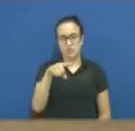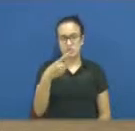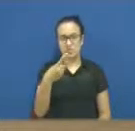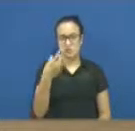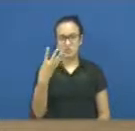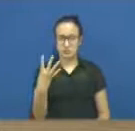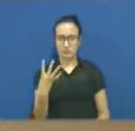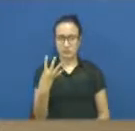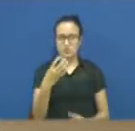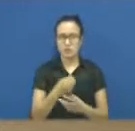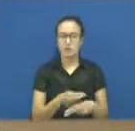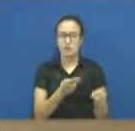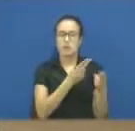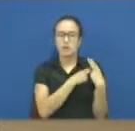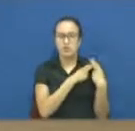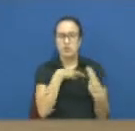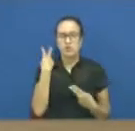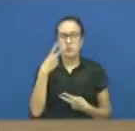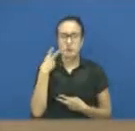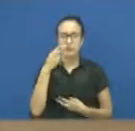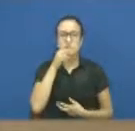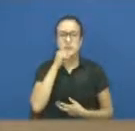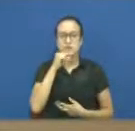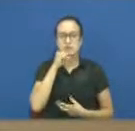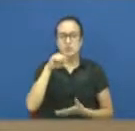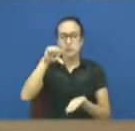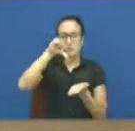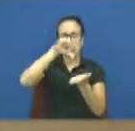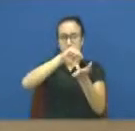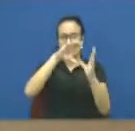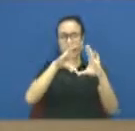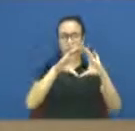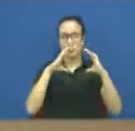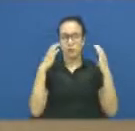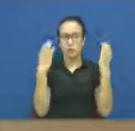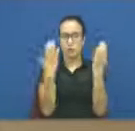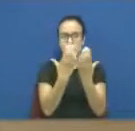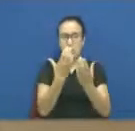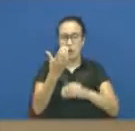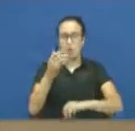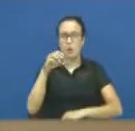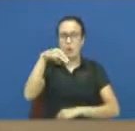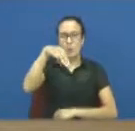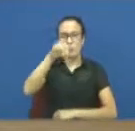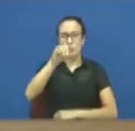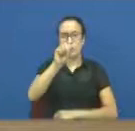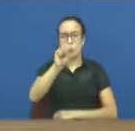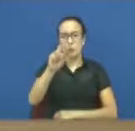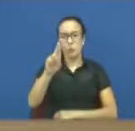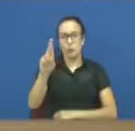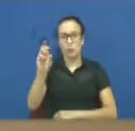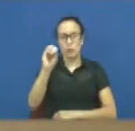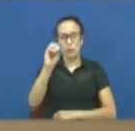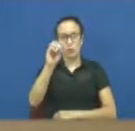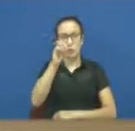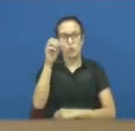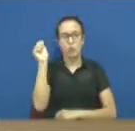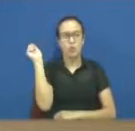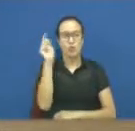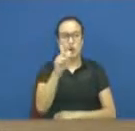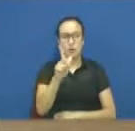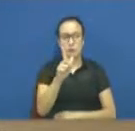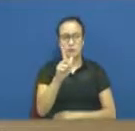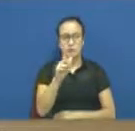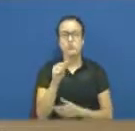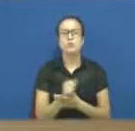de autoria do nobre vereador Raul Nilsen Filho, que perpetua o nome do senhor Acácio de Oliveira ao Centro Comunitário